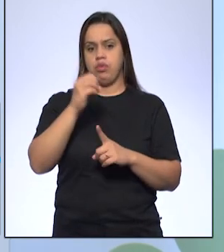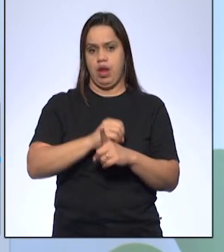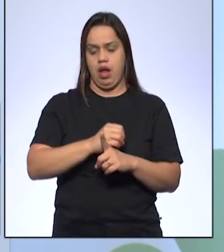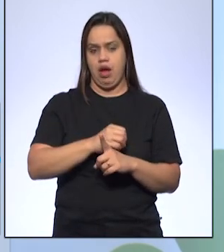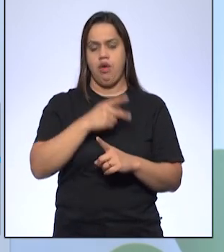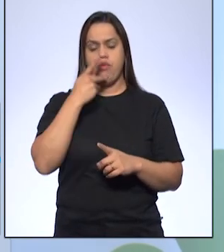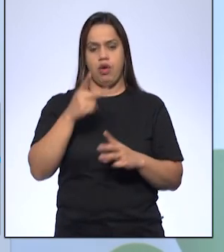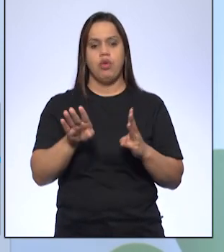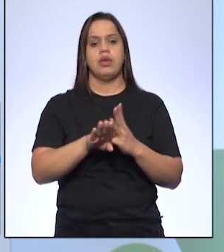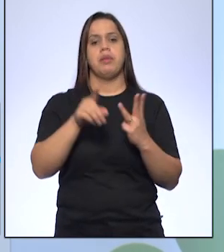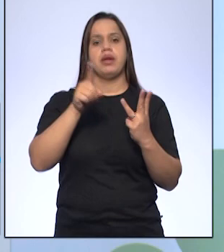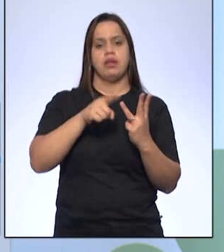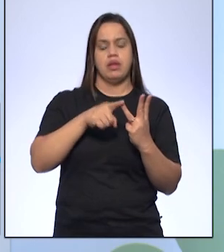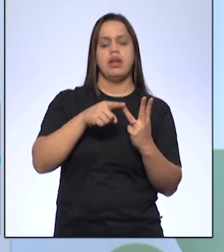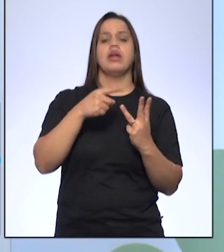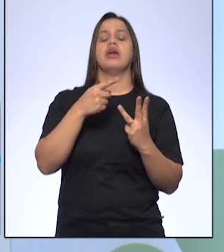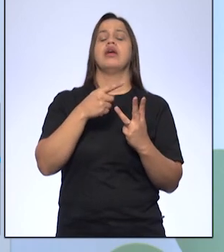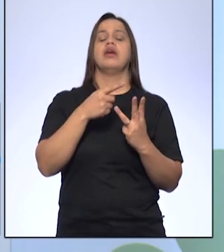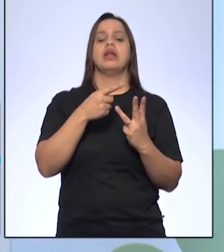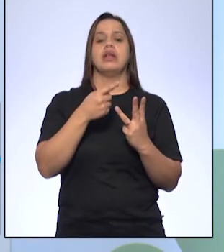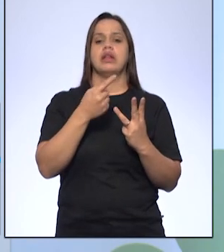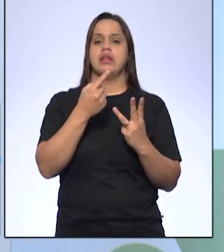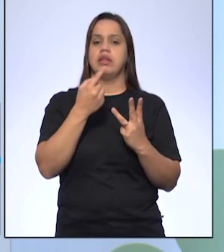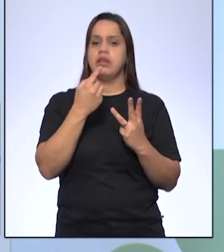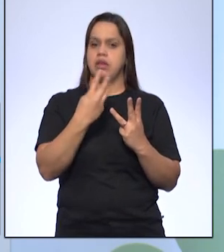3 e 120 graus.